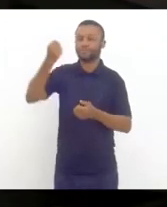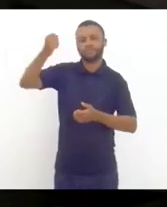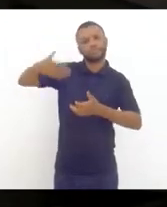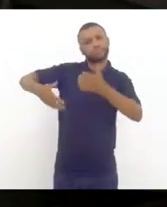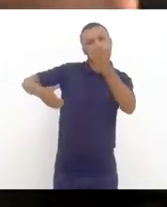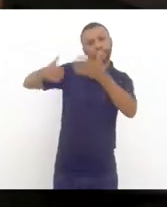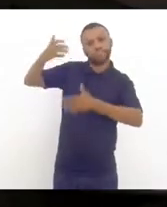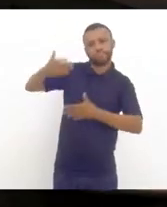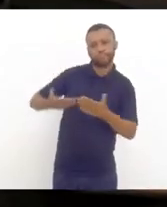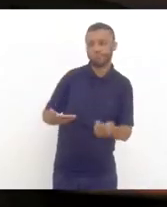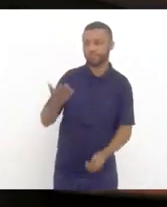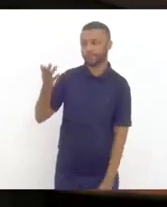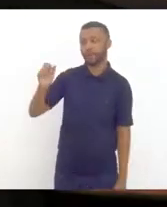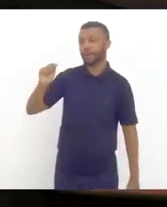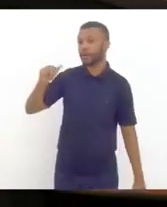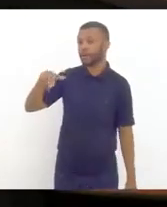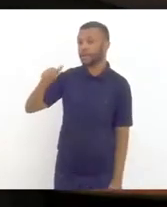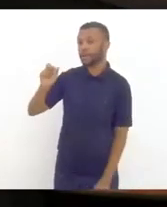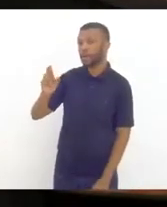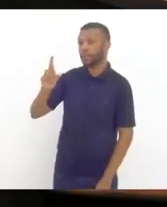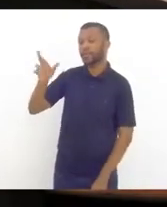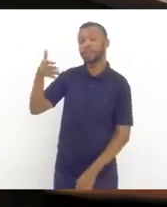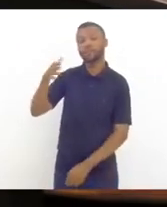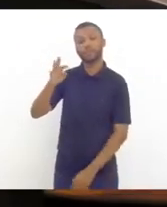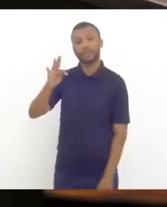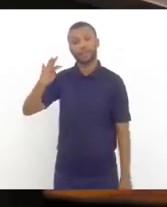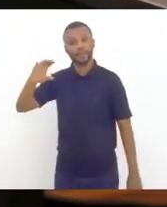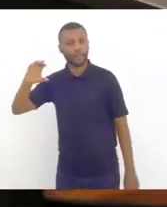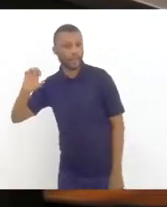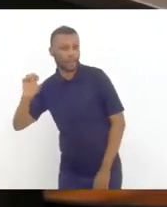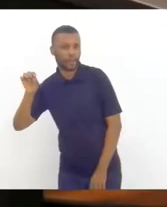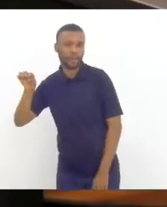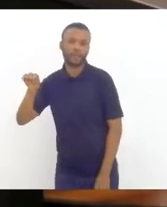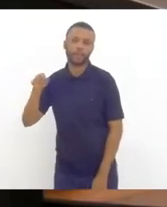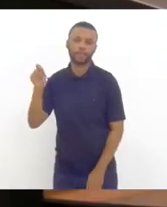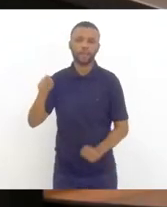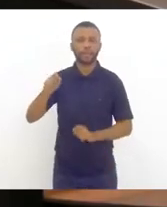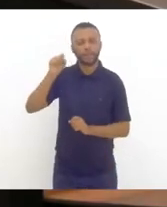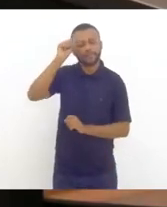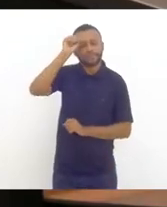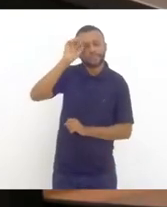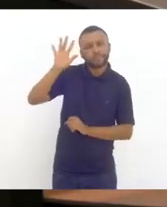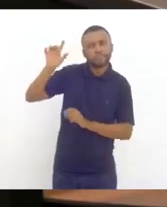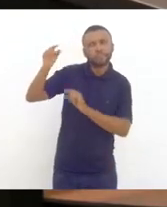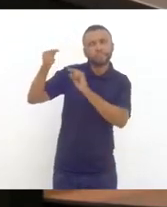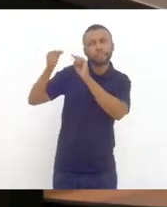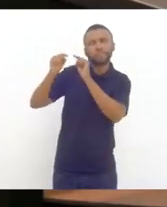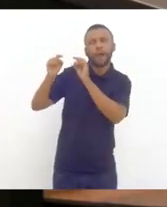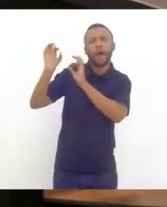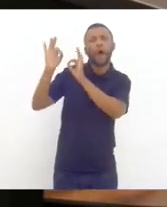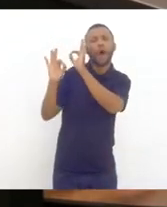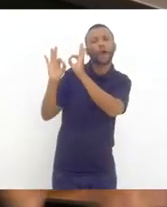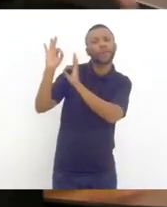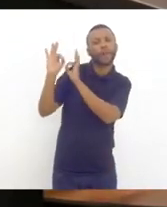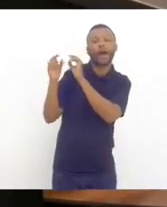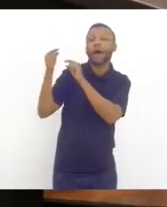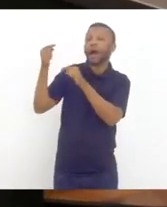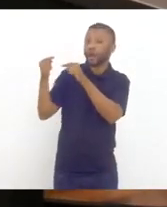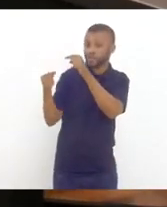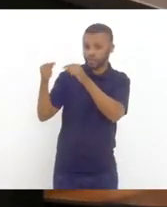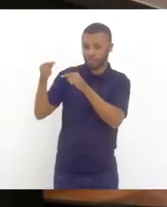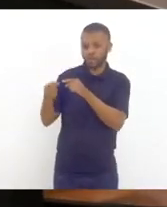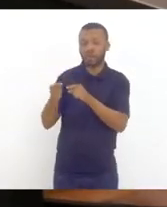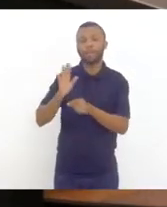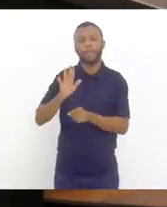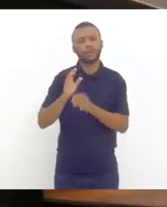pela Ana Maria, do Tribunal de Contas, que a gente pode aqui reorganizar os pesos e reorganizar a discussão disso. Mas pode passar,